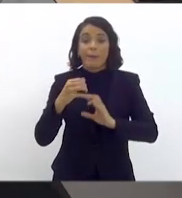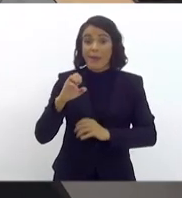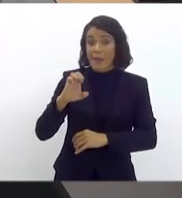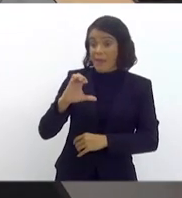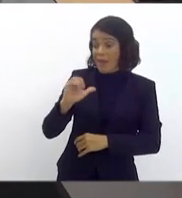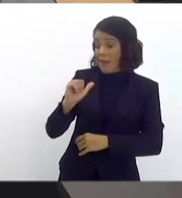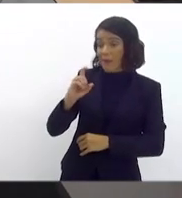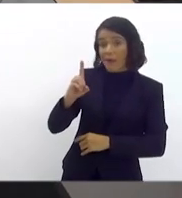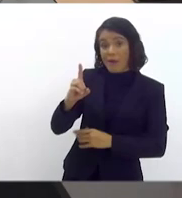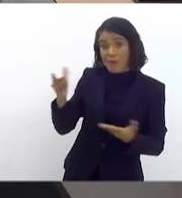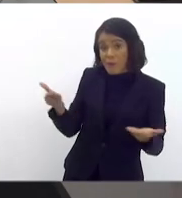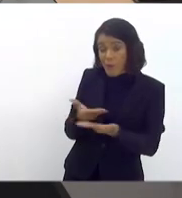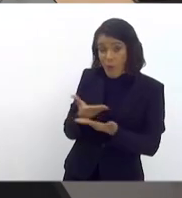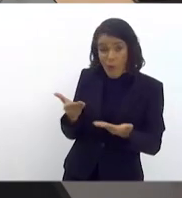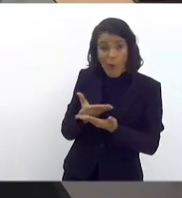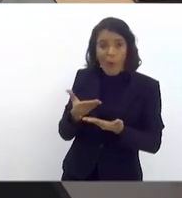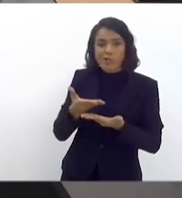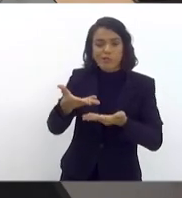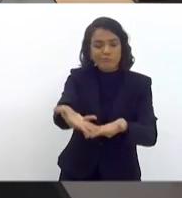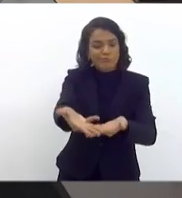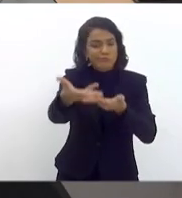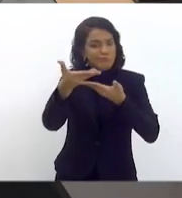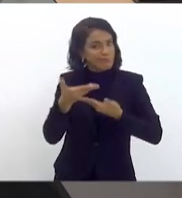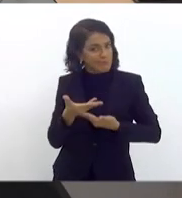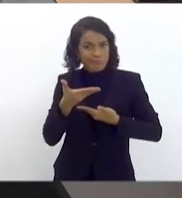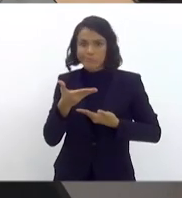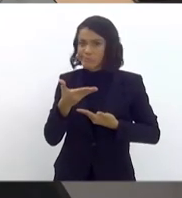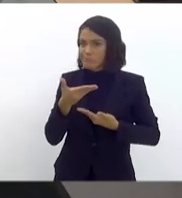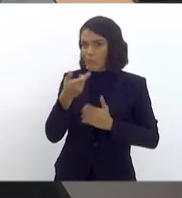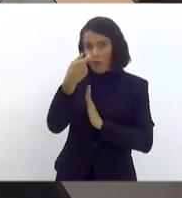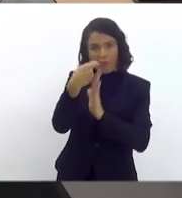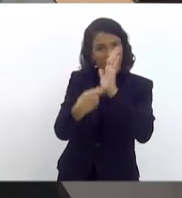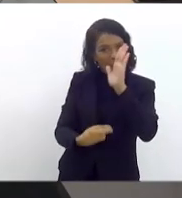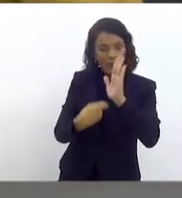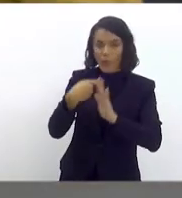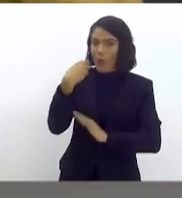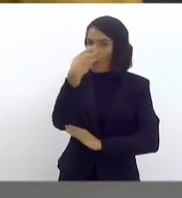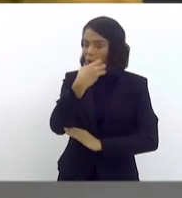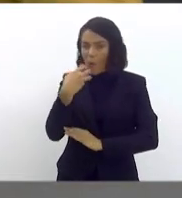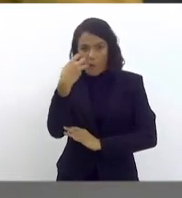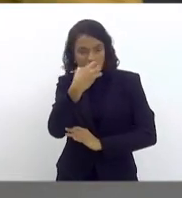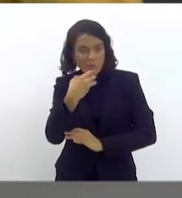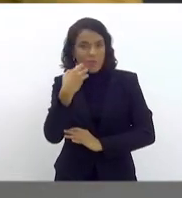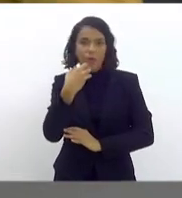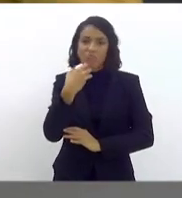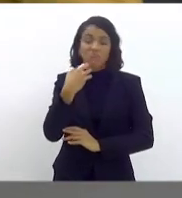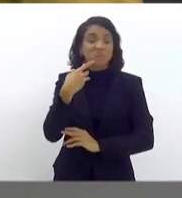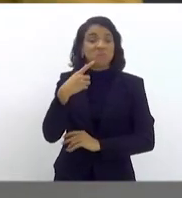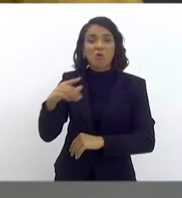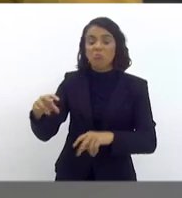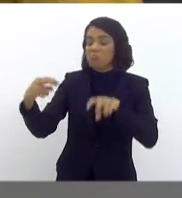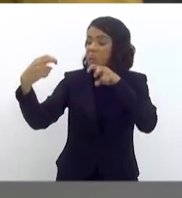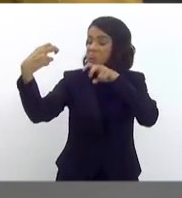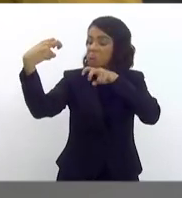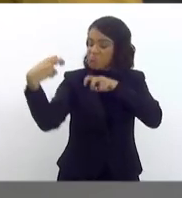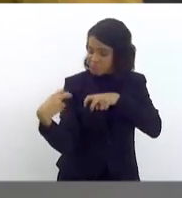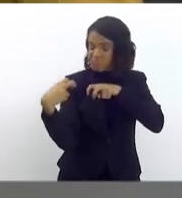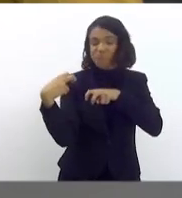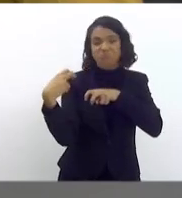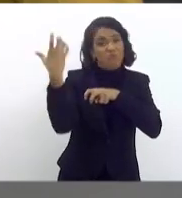hoje não recebe o compositor, o ECAD não recebe o autor, o ECAD não ouve, não quer